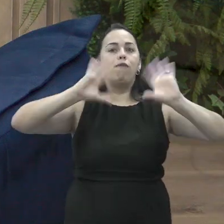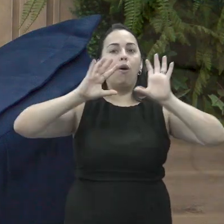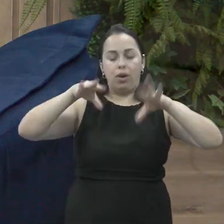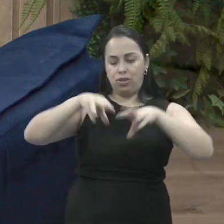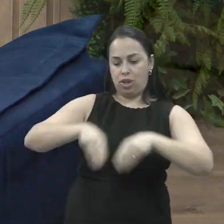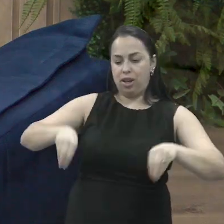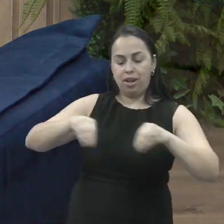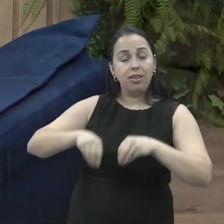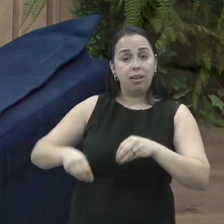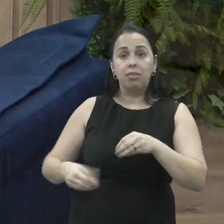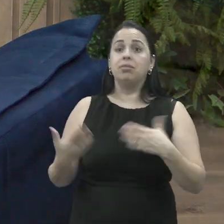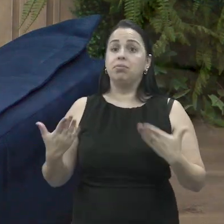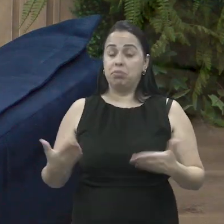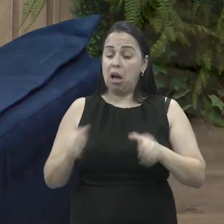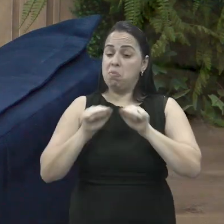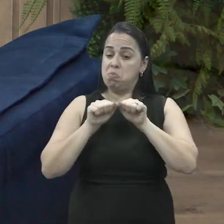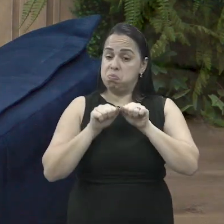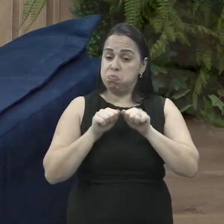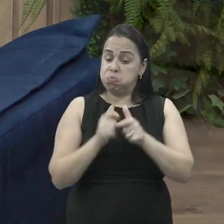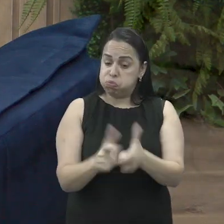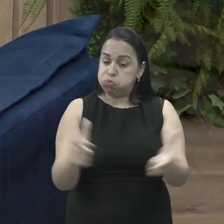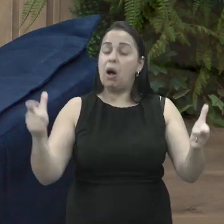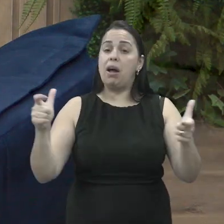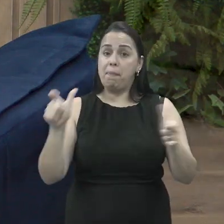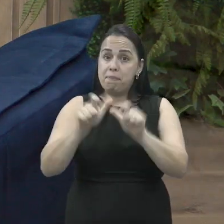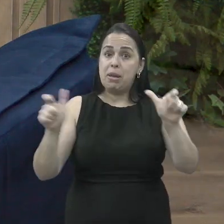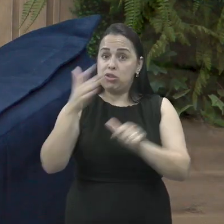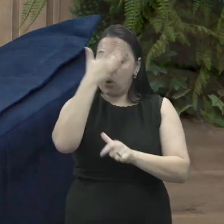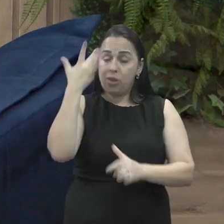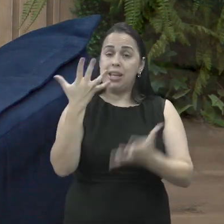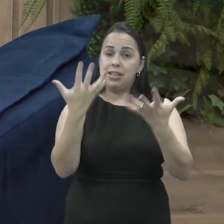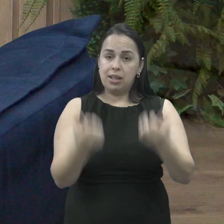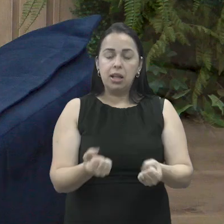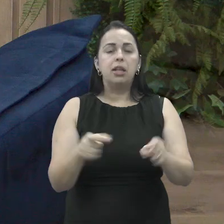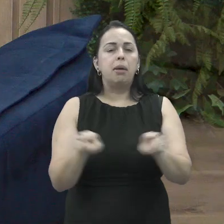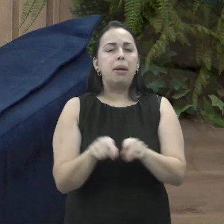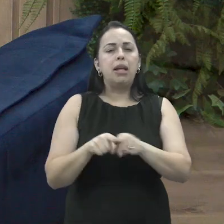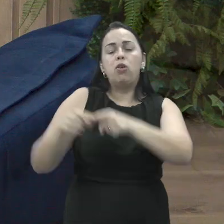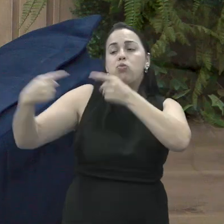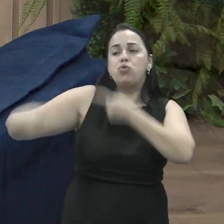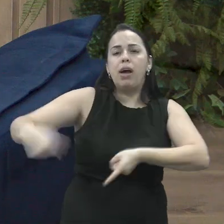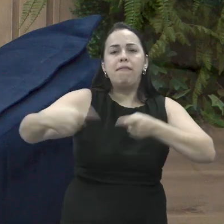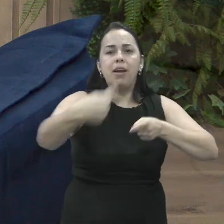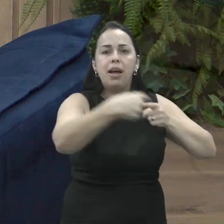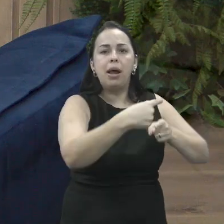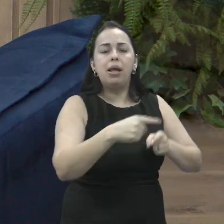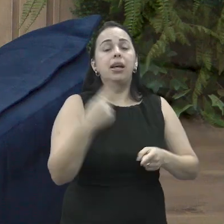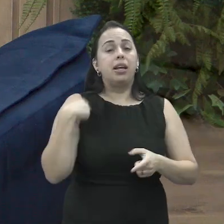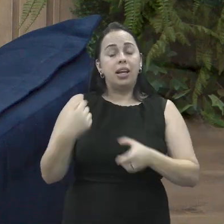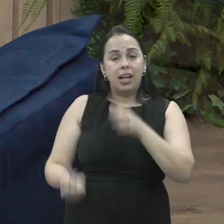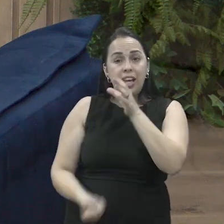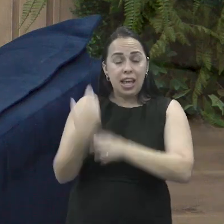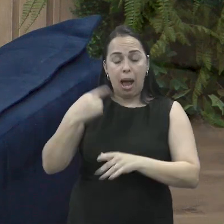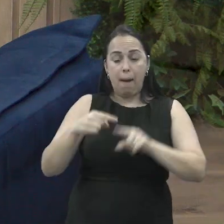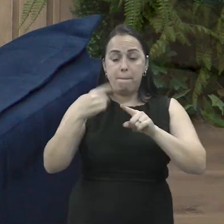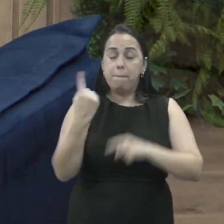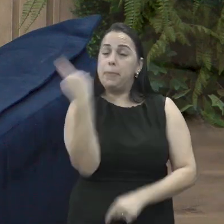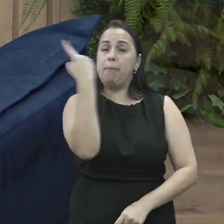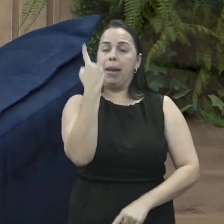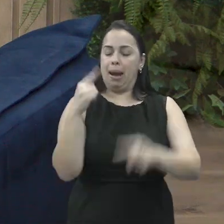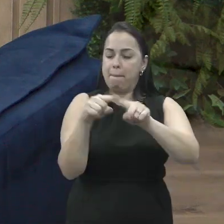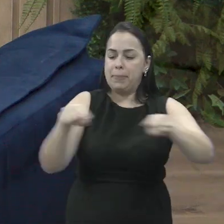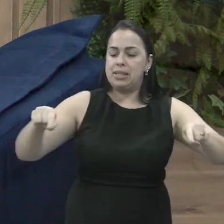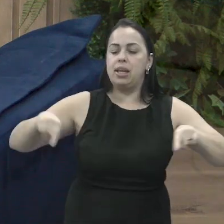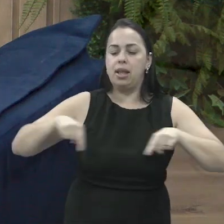de areia, né? Você tem se desenvolvido muito. Nós temos aqui desafios grandes como colocar a primeira